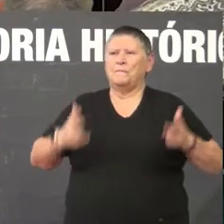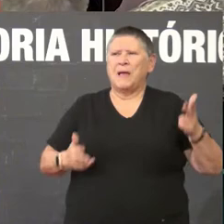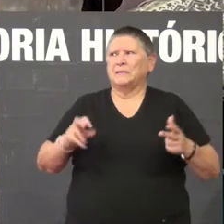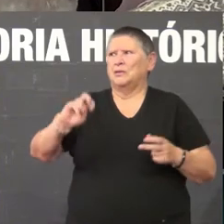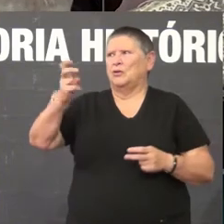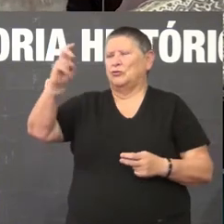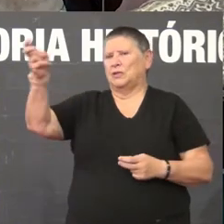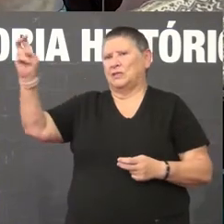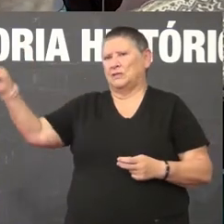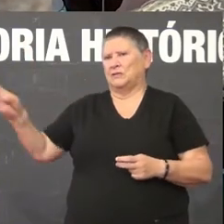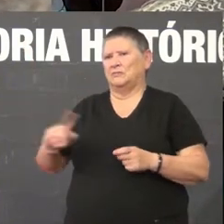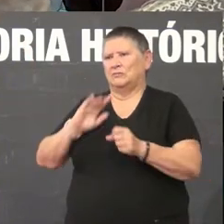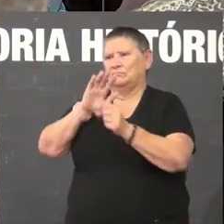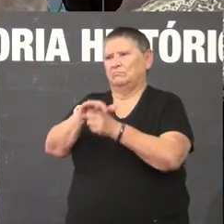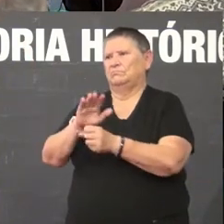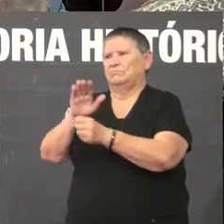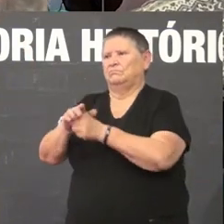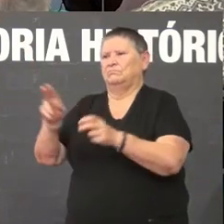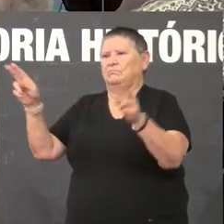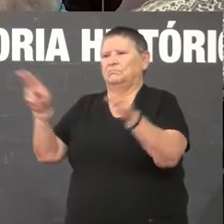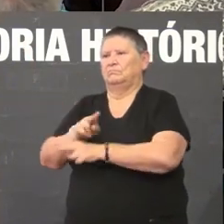outras.